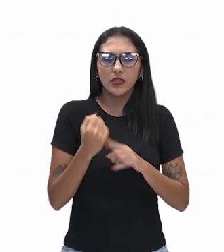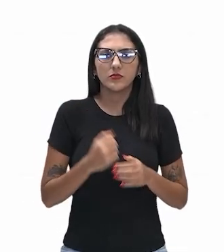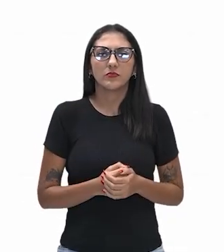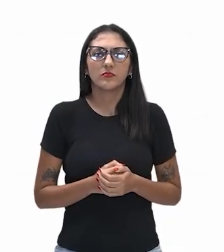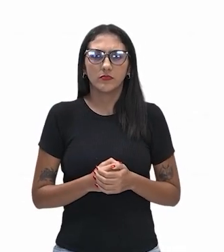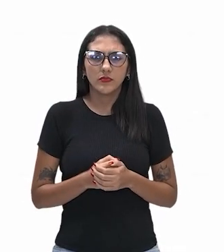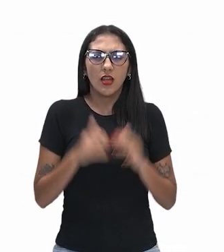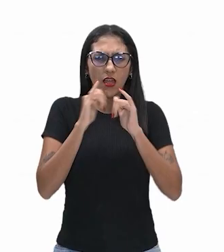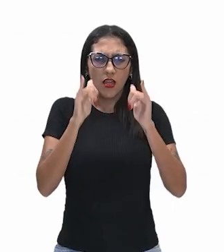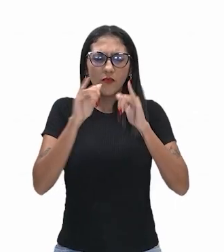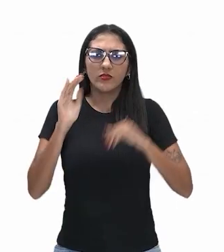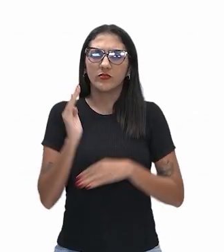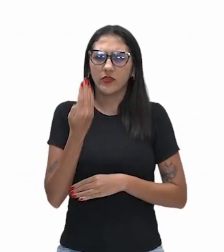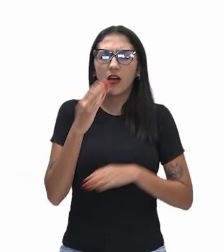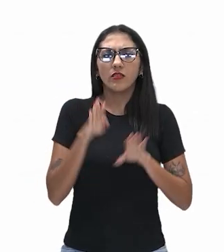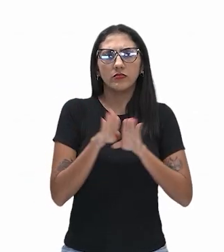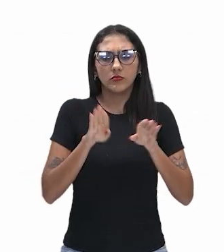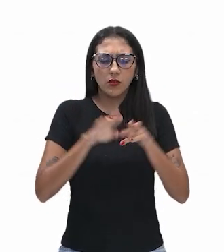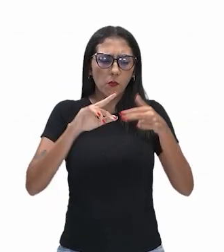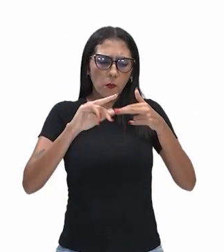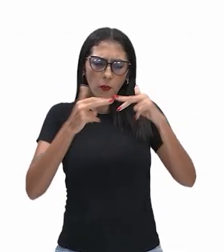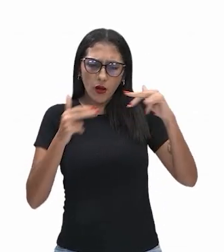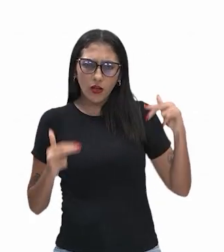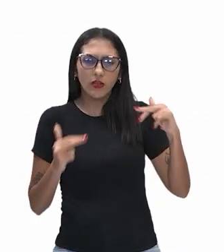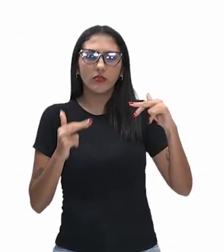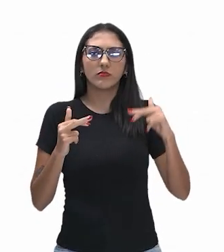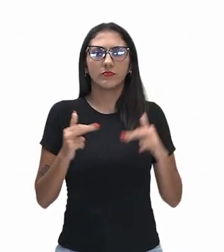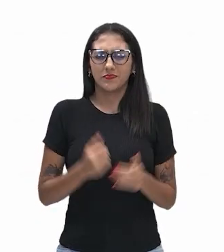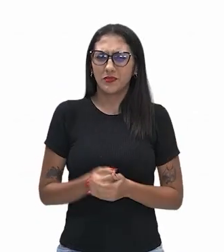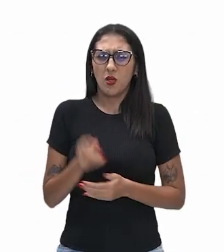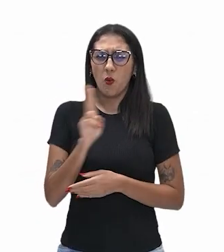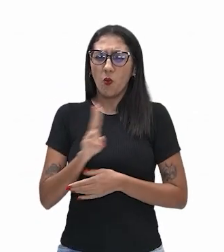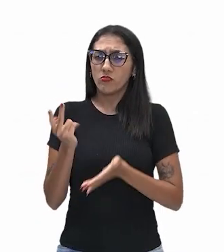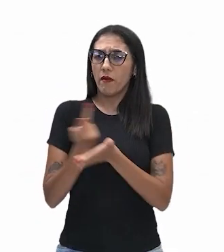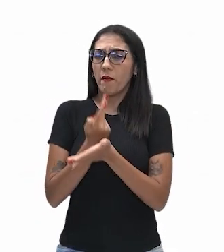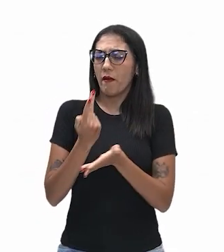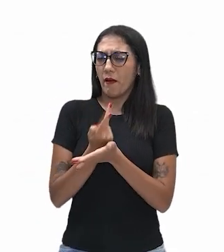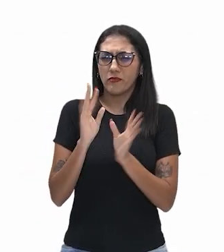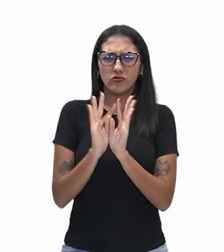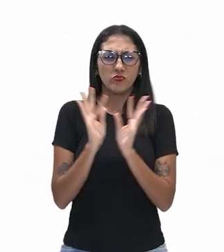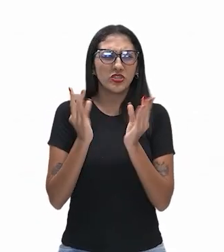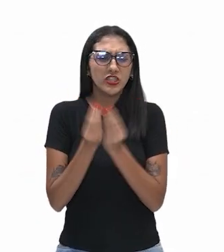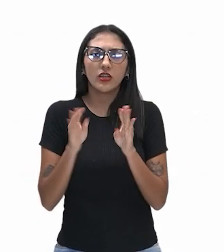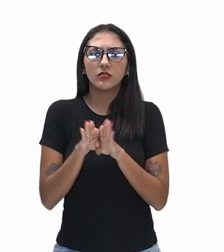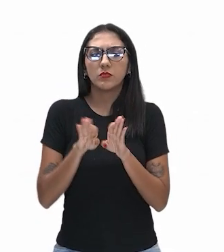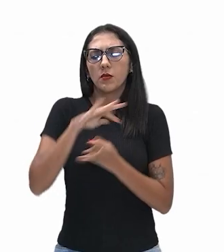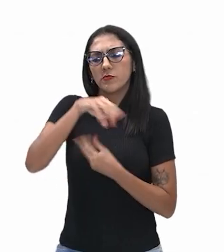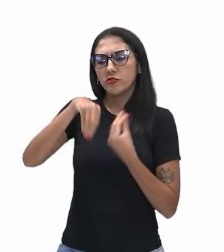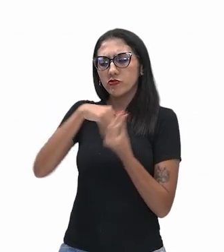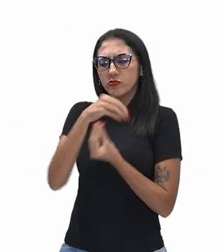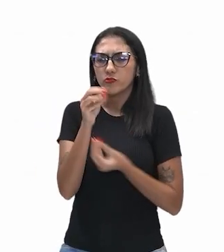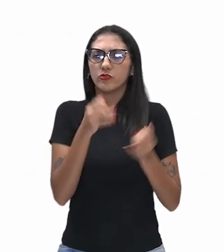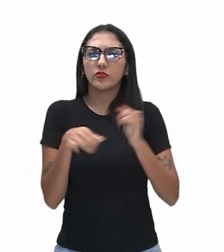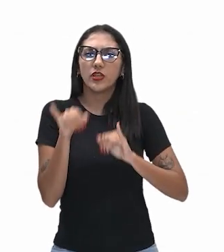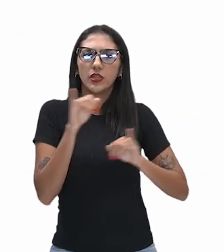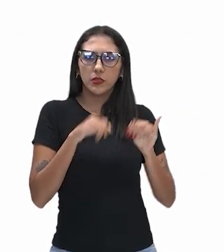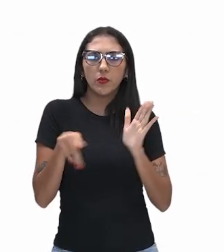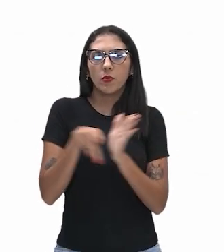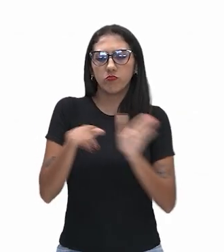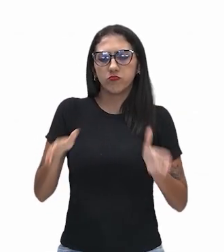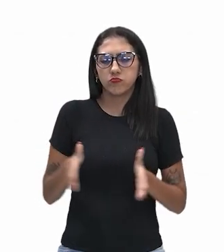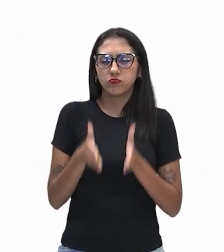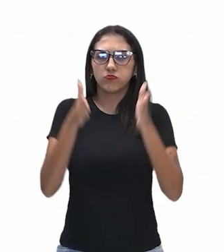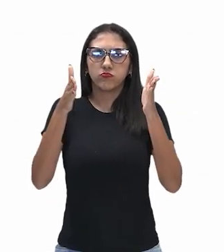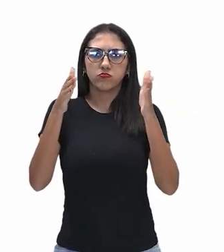saúde, mapeamento genético, uso indevido de substâncias e reações químicas e nucleares, ética